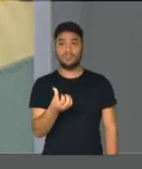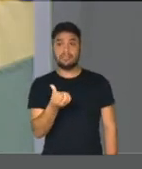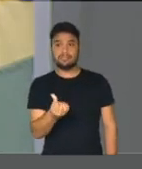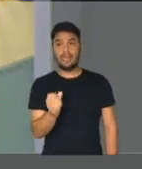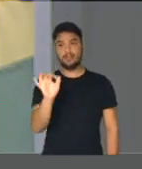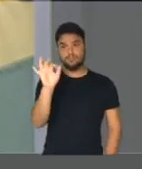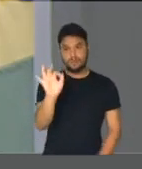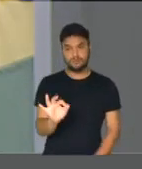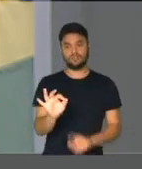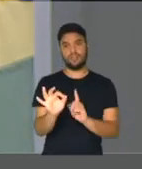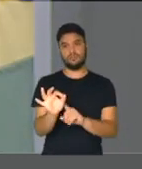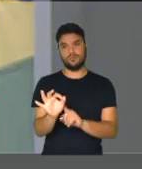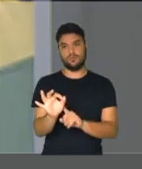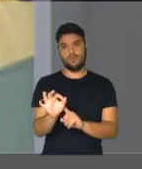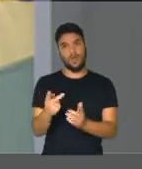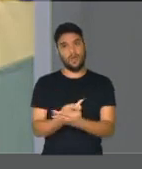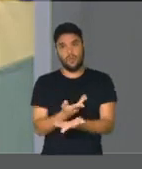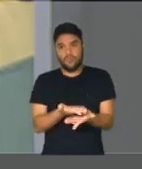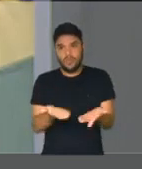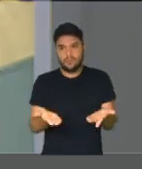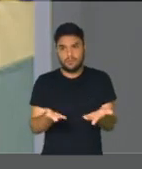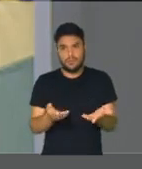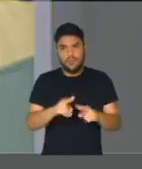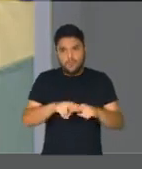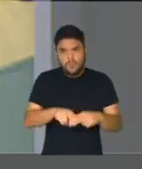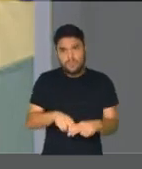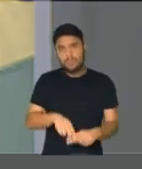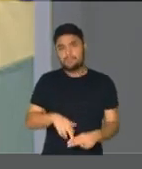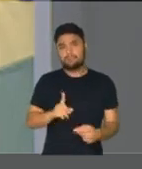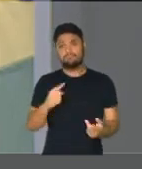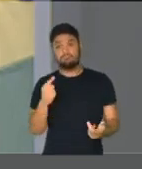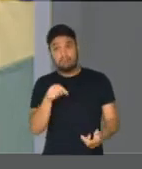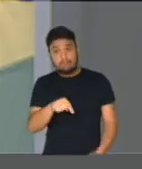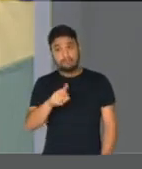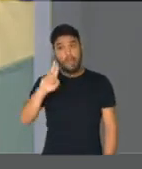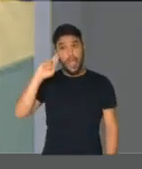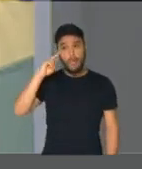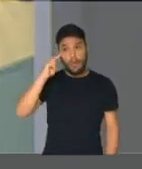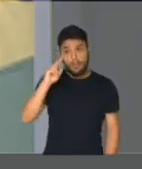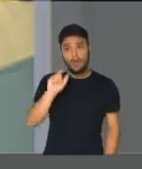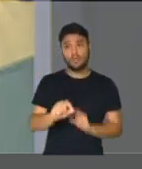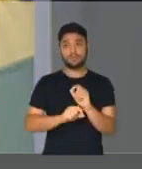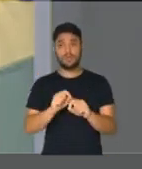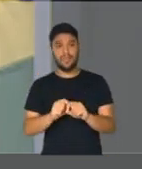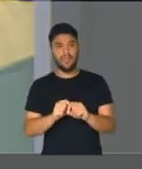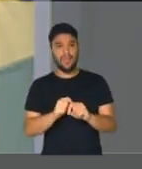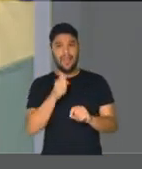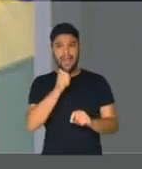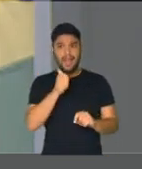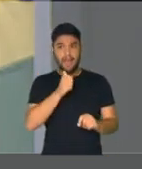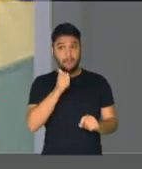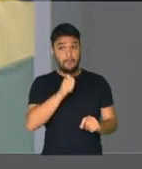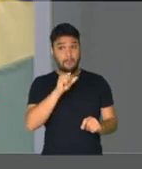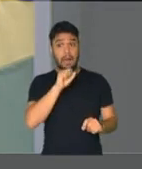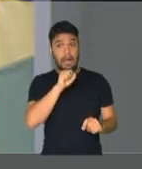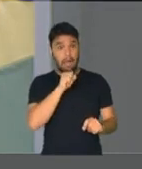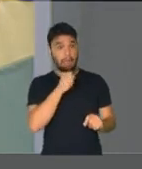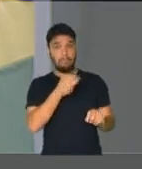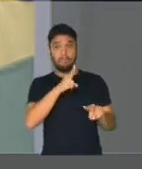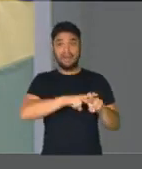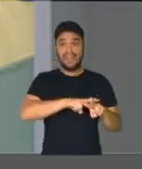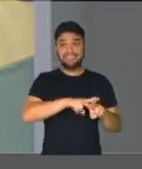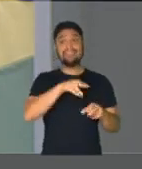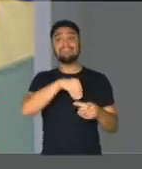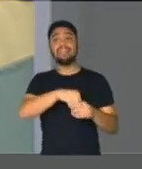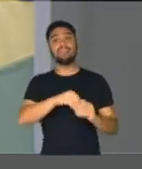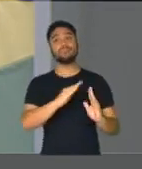43,6% dos casos. Esta é uma das hipóteses nas quais a prisão domiciliar, em substituição